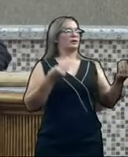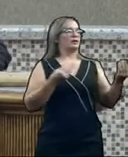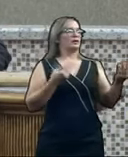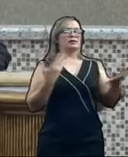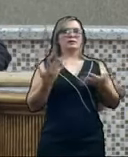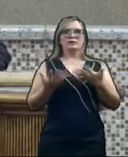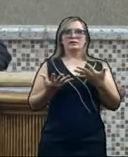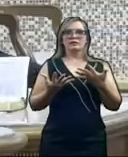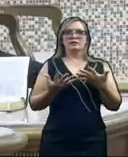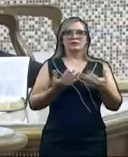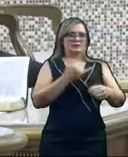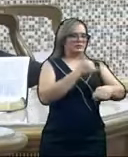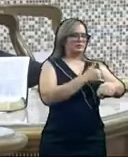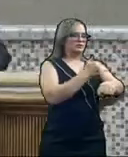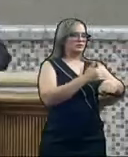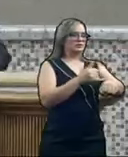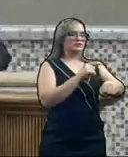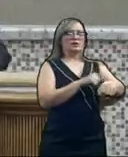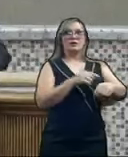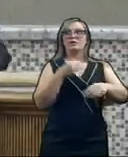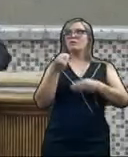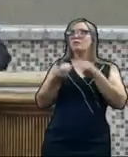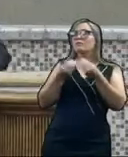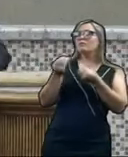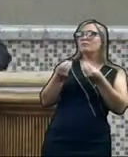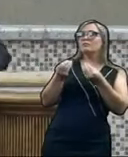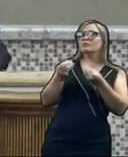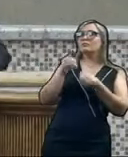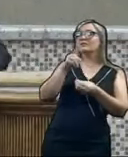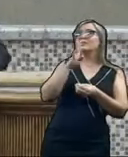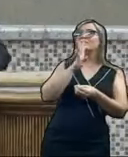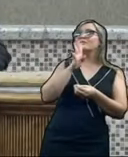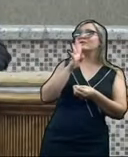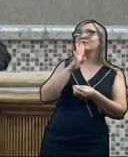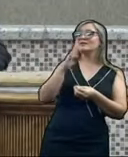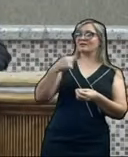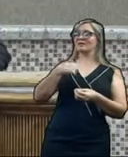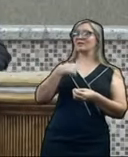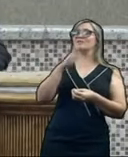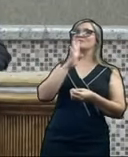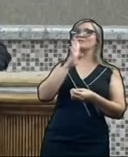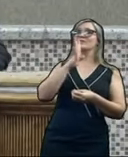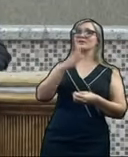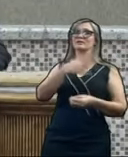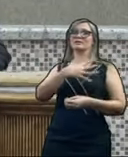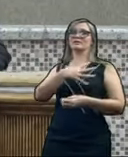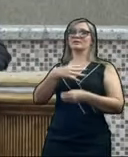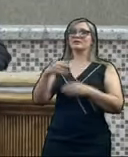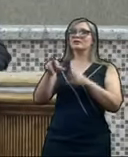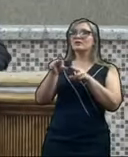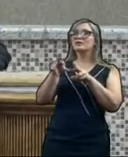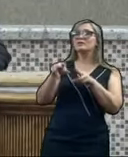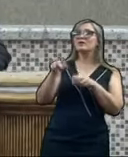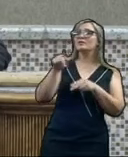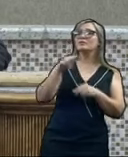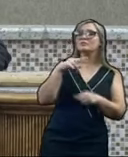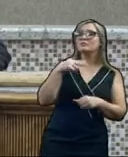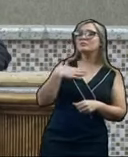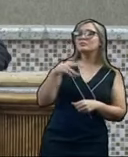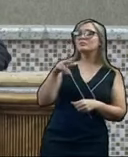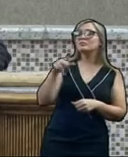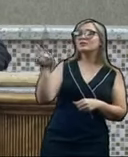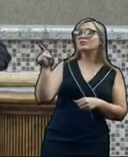a conta do da areia e os ambientes ali o Isaac Então já estava cego já não conseguia enxergar